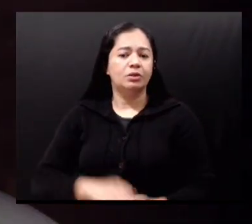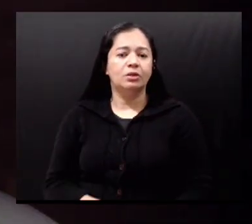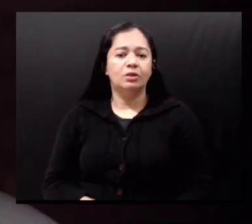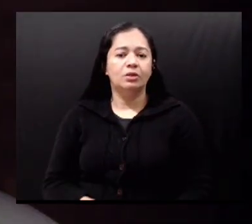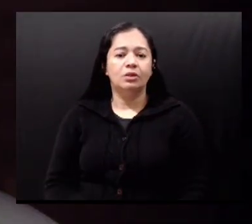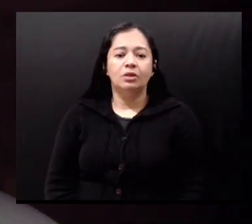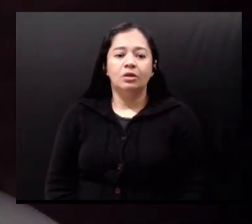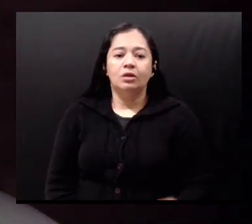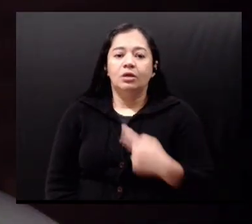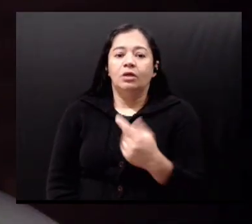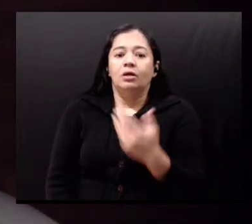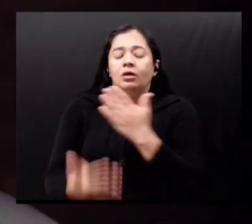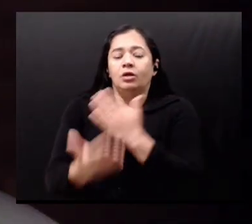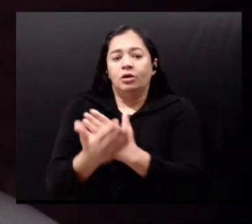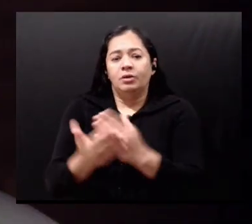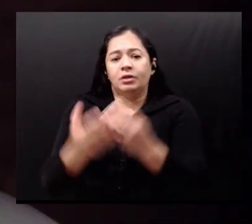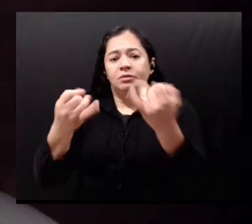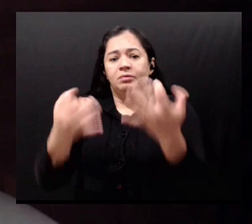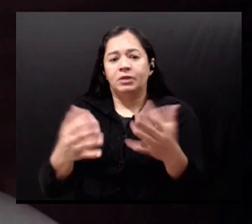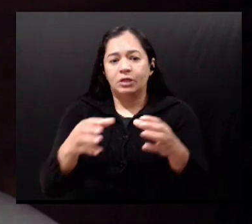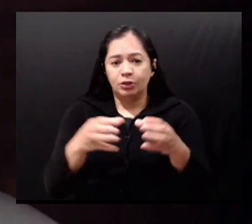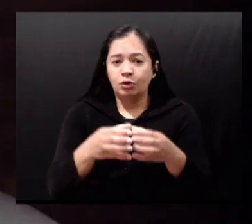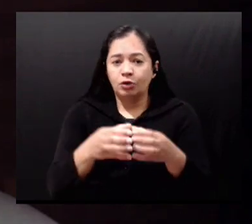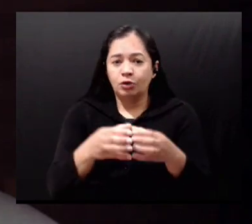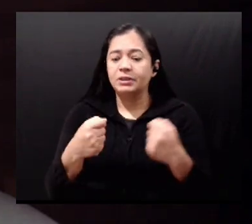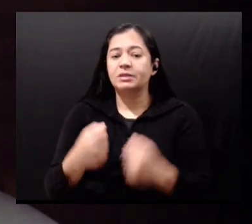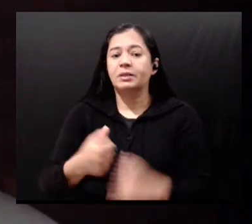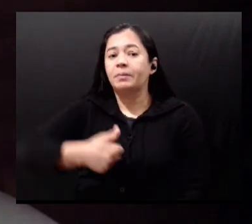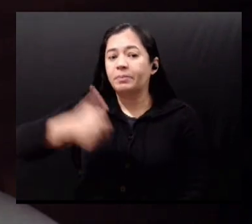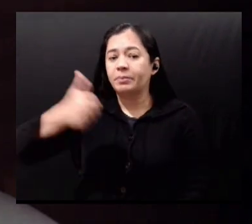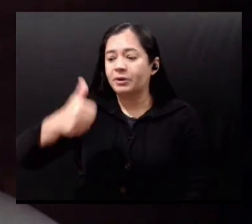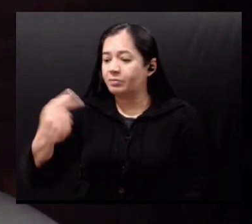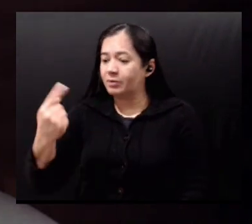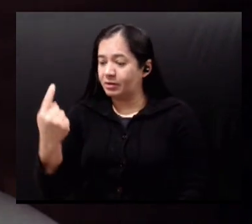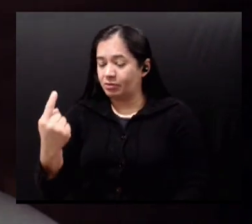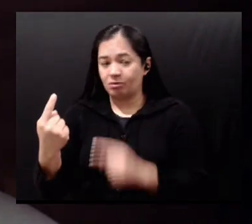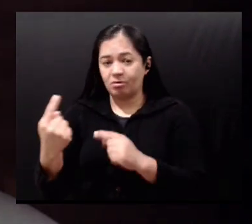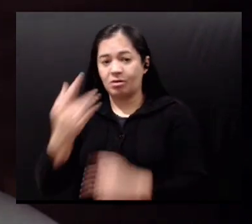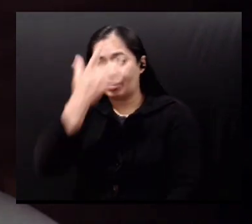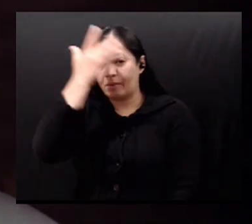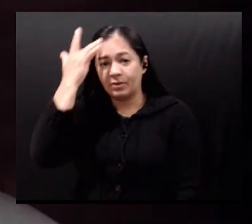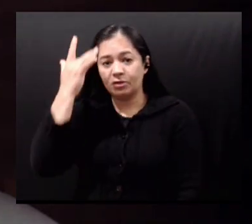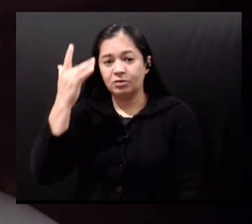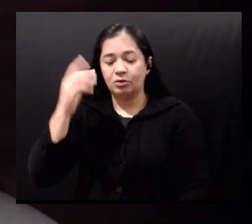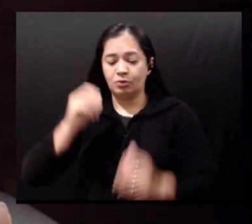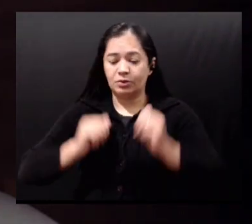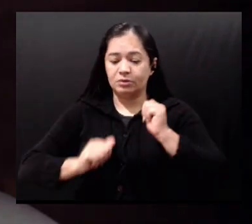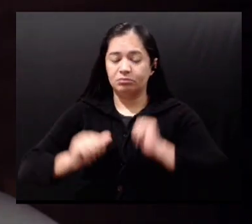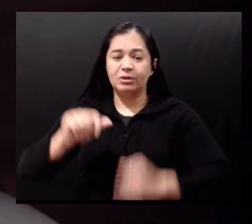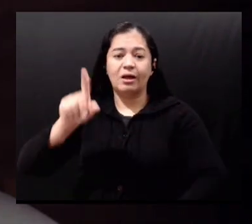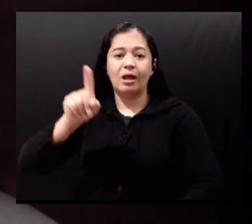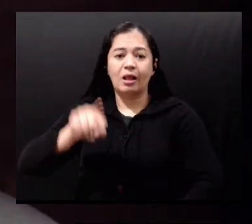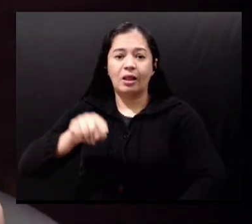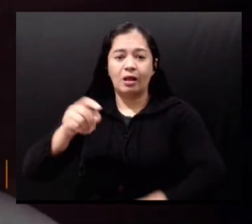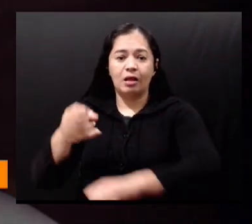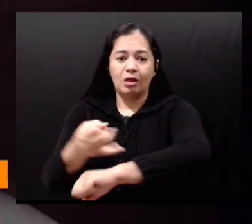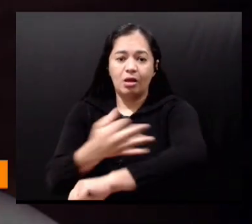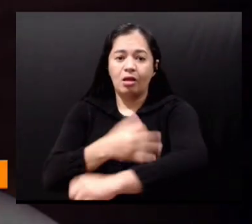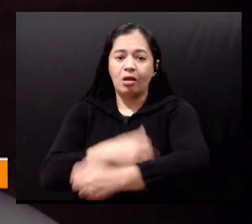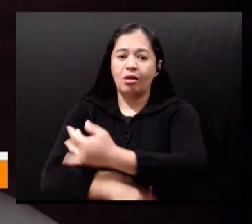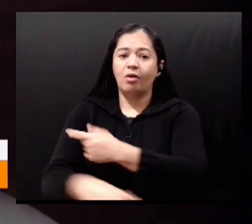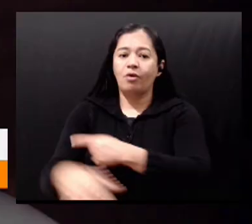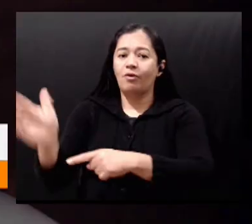do coletivo, é preciso falar do individual. Isso. Então, a ansiedade, ela é uma emoção, né? Tem até filme famoso que fala